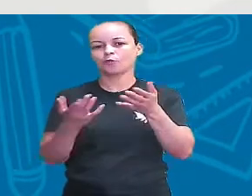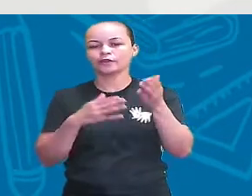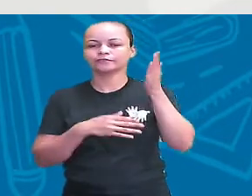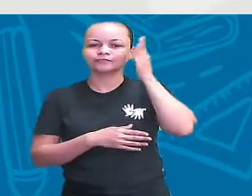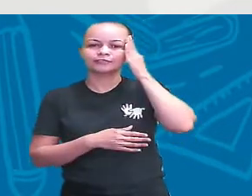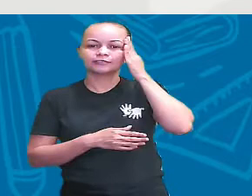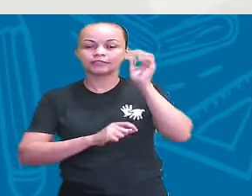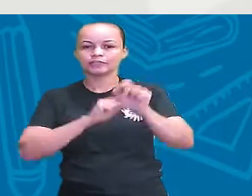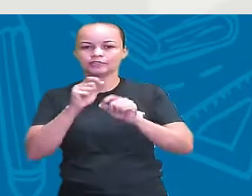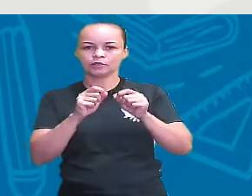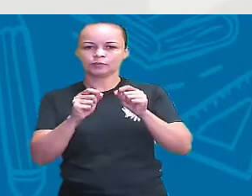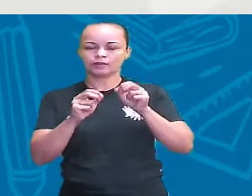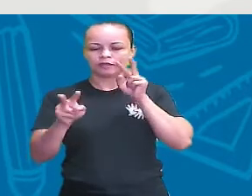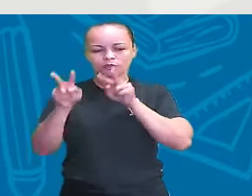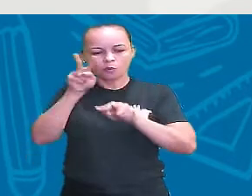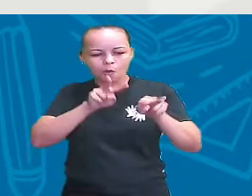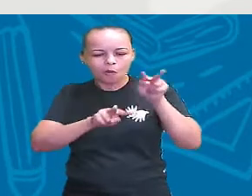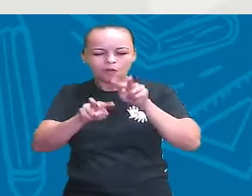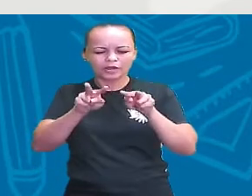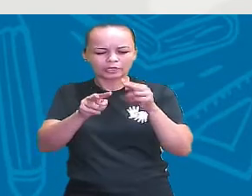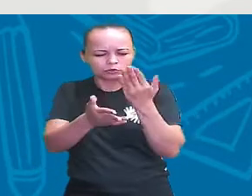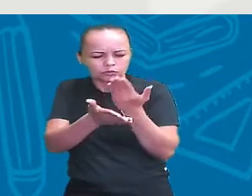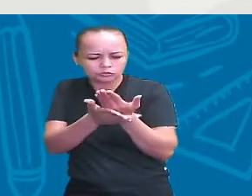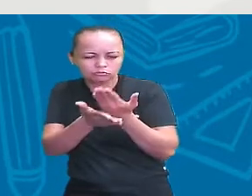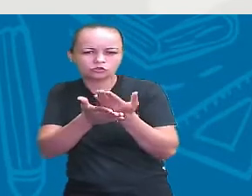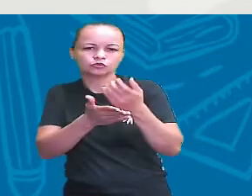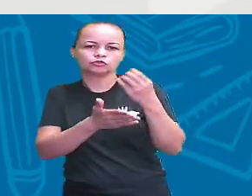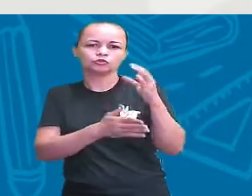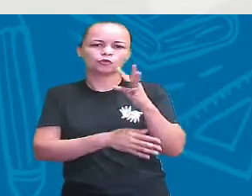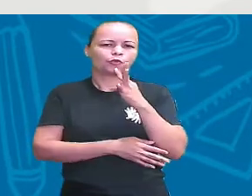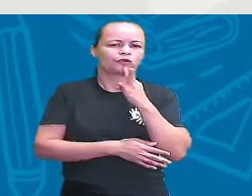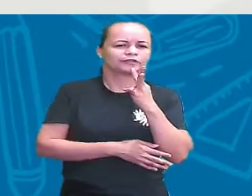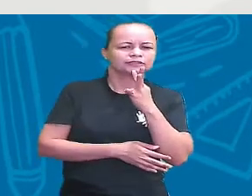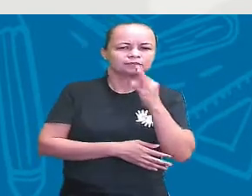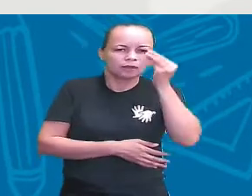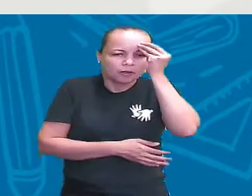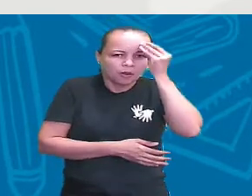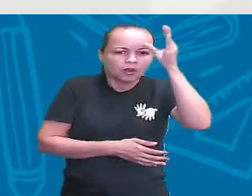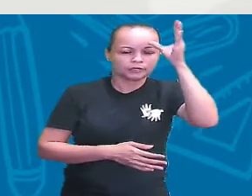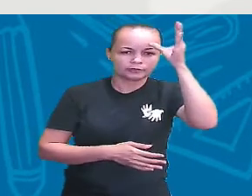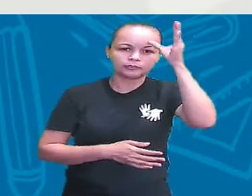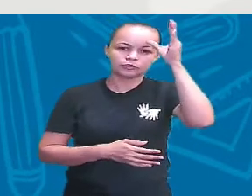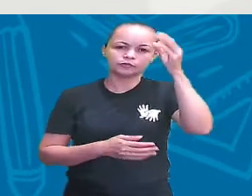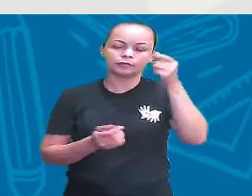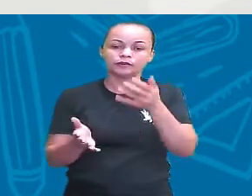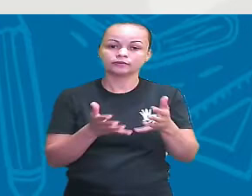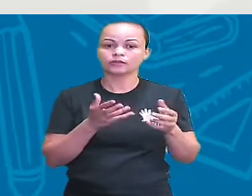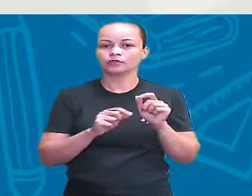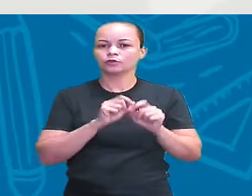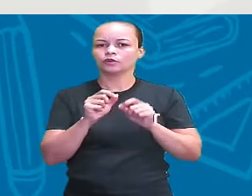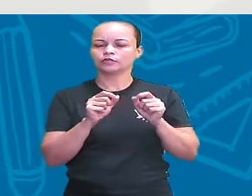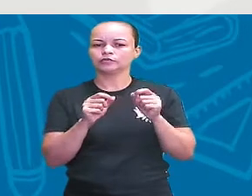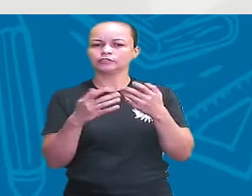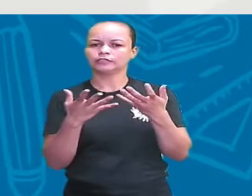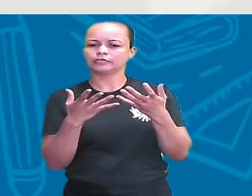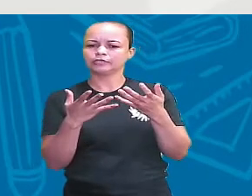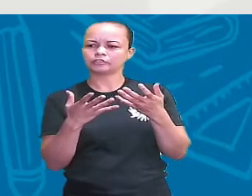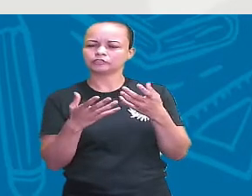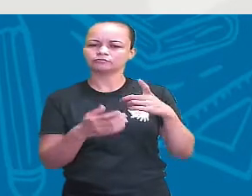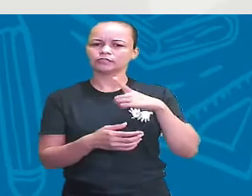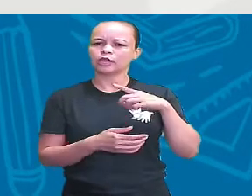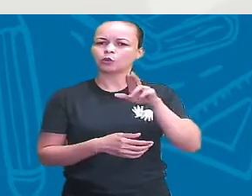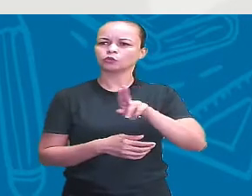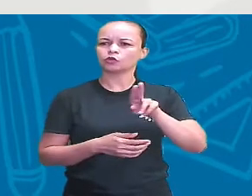da ciência, a partir do olhar do conhecimento sistematizado através do que a gente chama na ciência